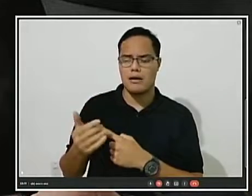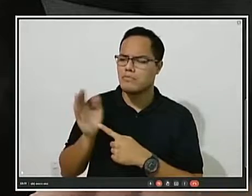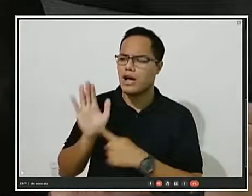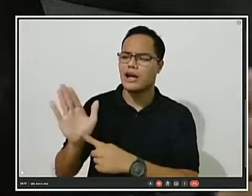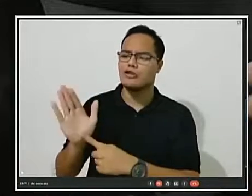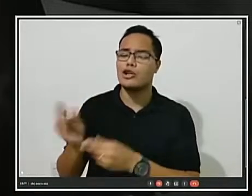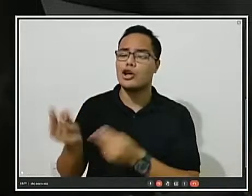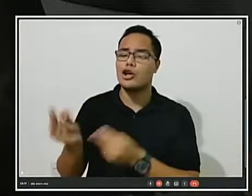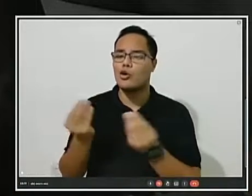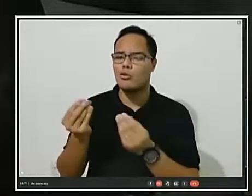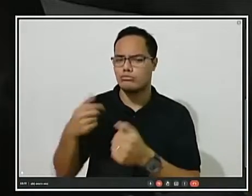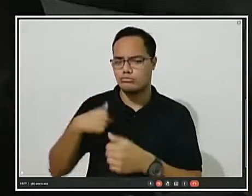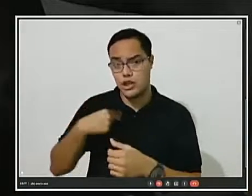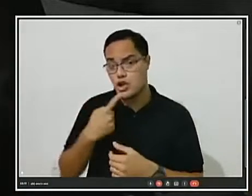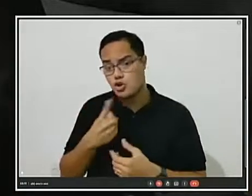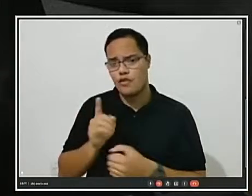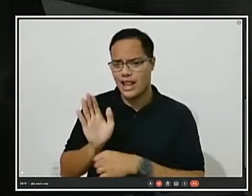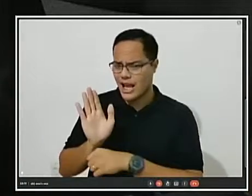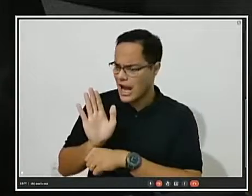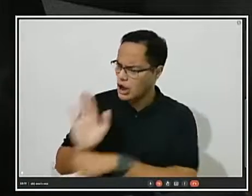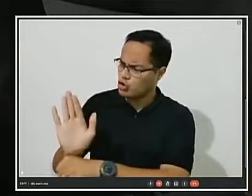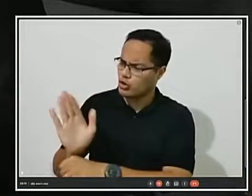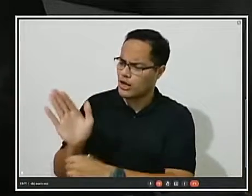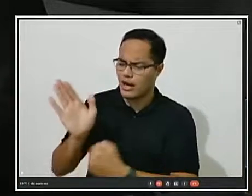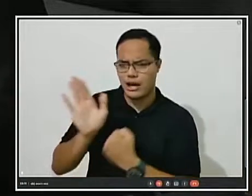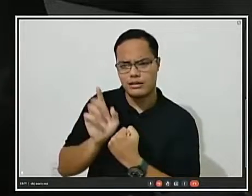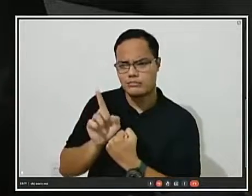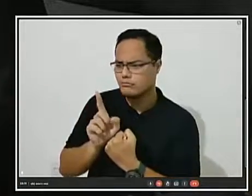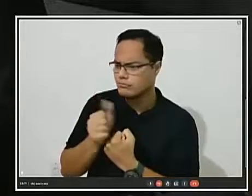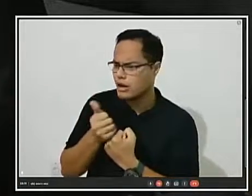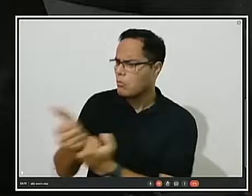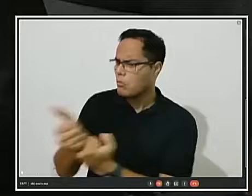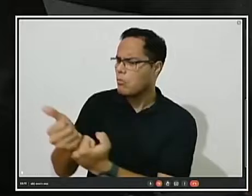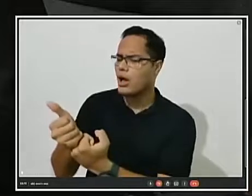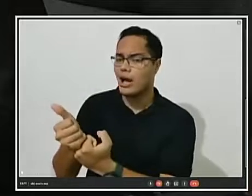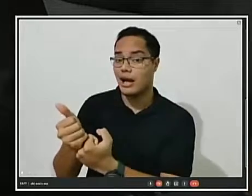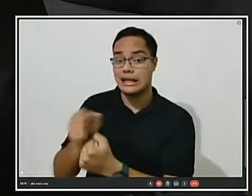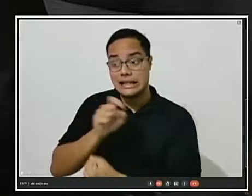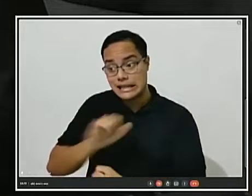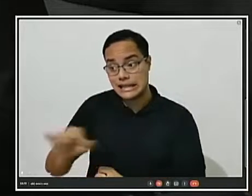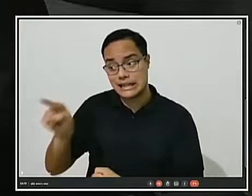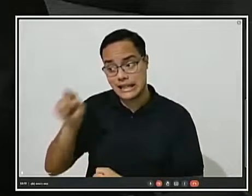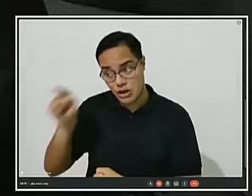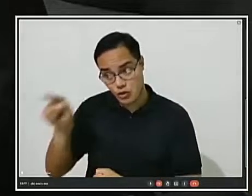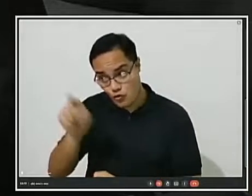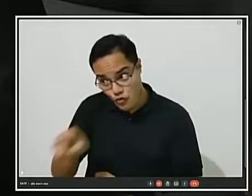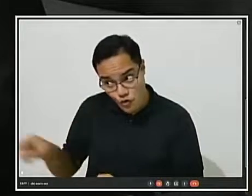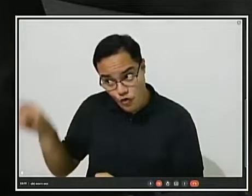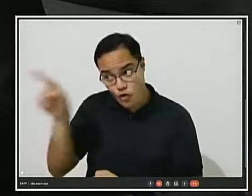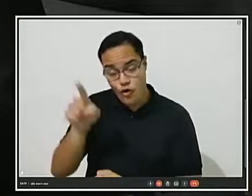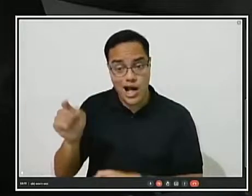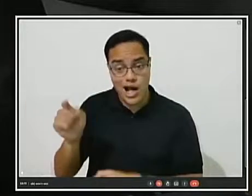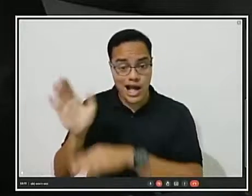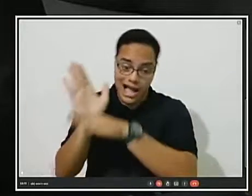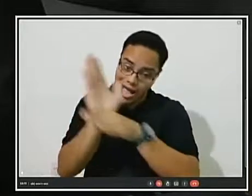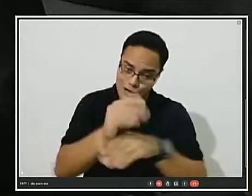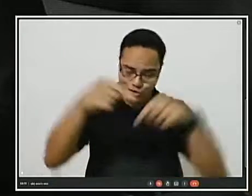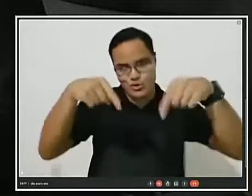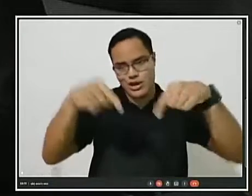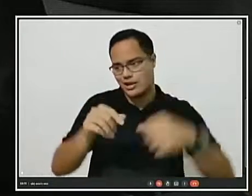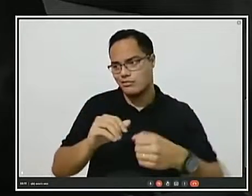ajudar quem realmente trouxe algo para uma vitória e gente é fácil de de ver as coisas aí são poucos